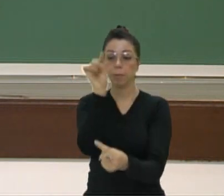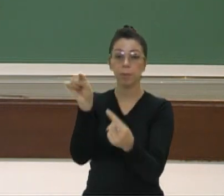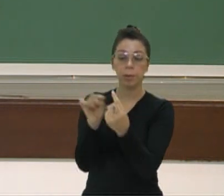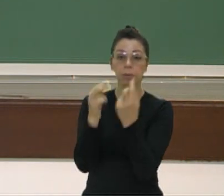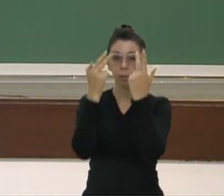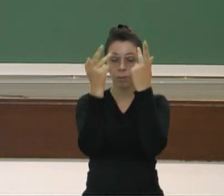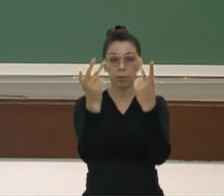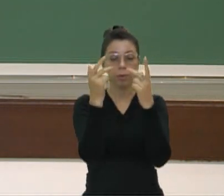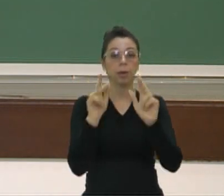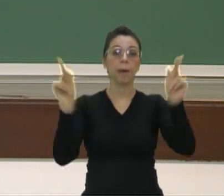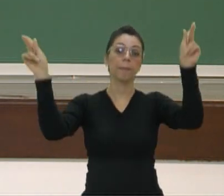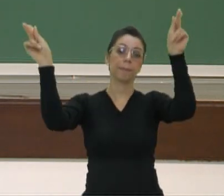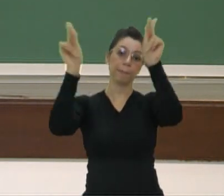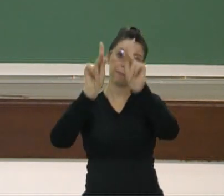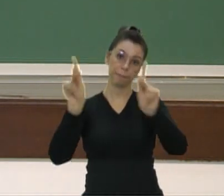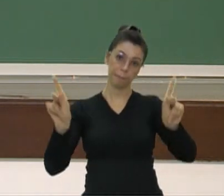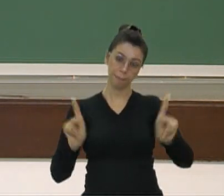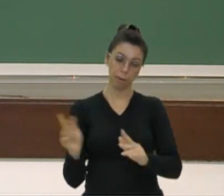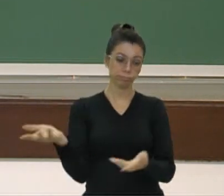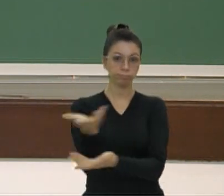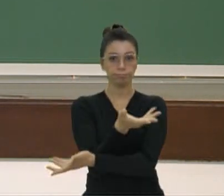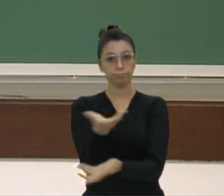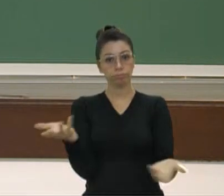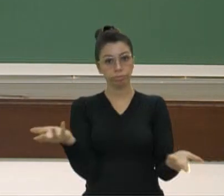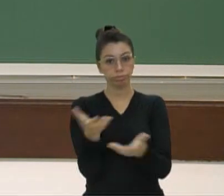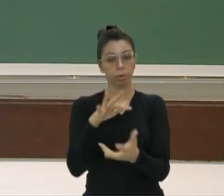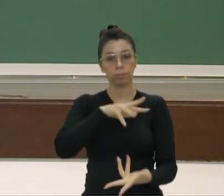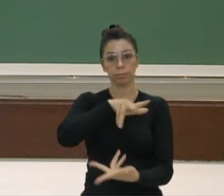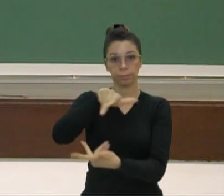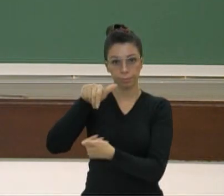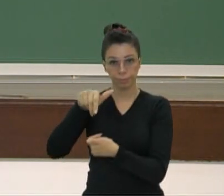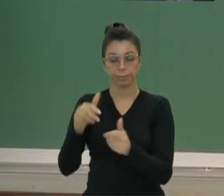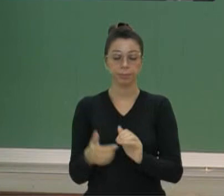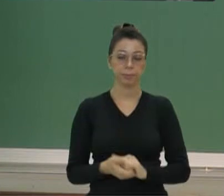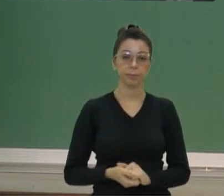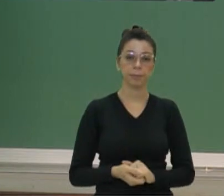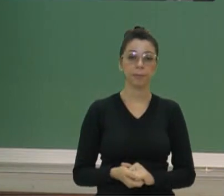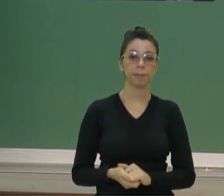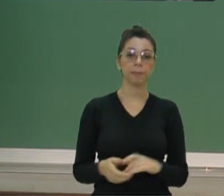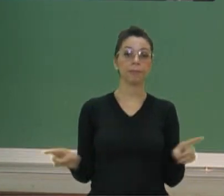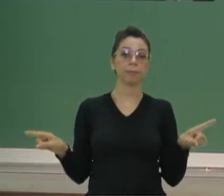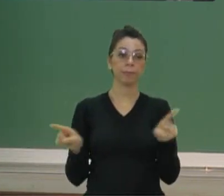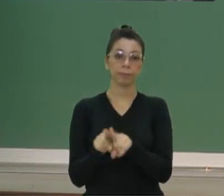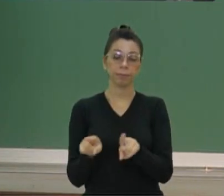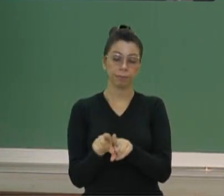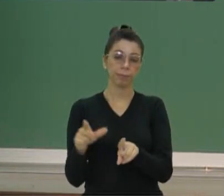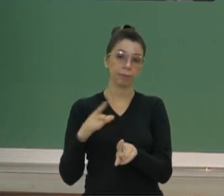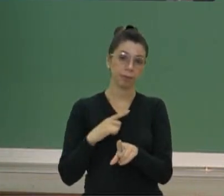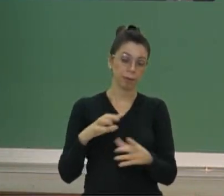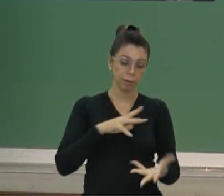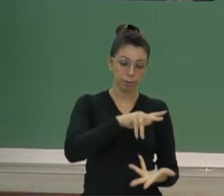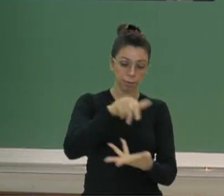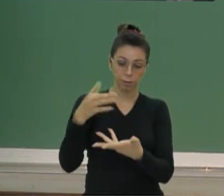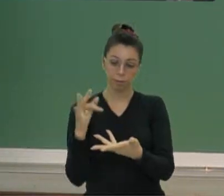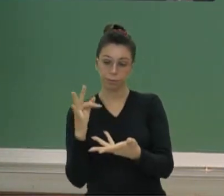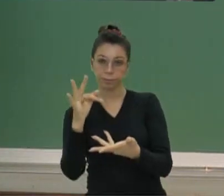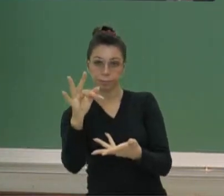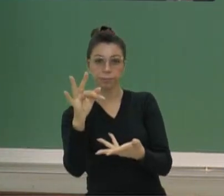é a paz de todo esse relacionamento mundial. Disso também advém